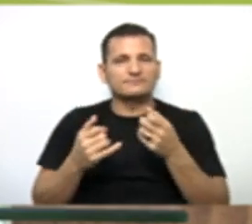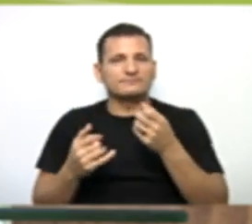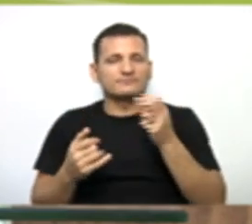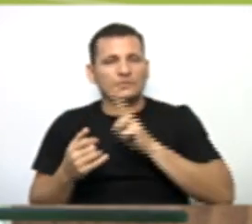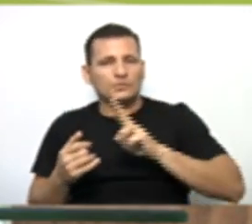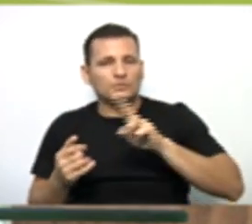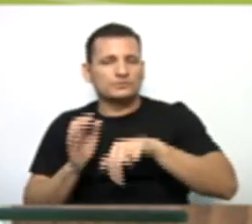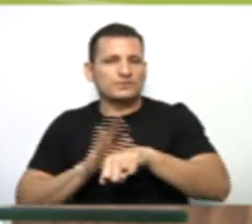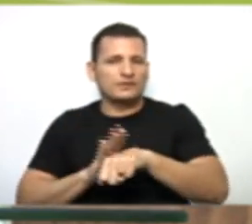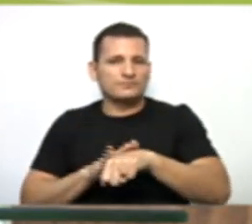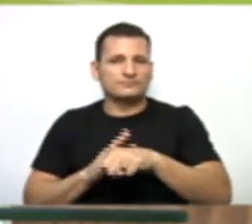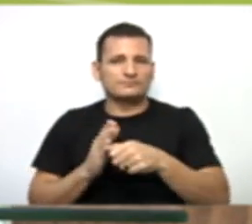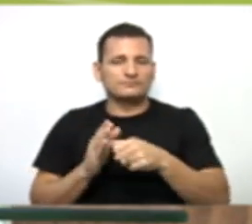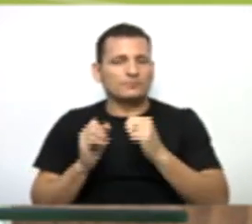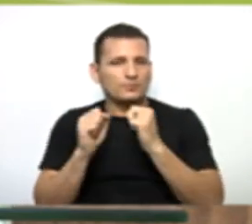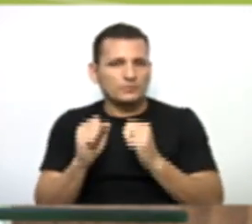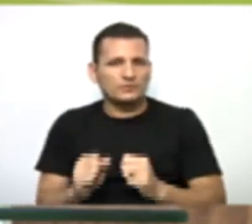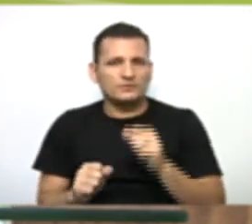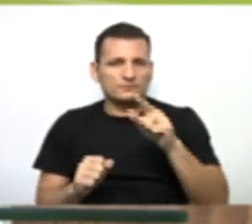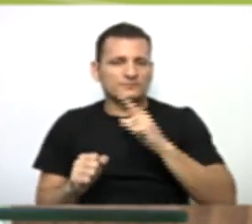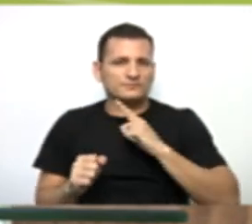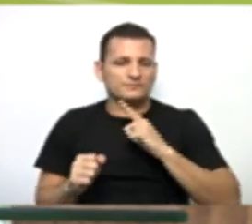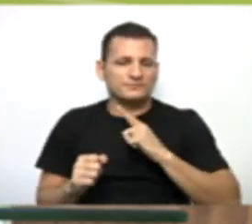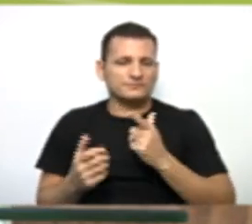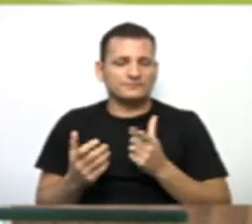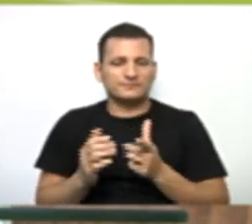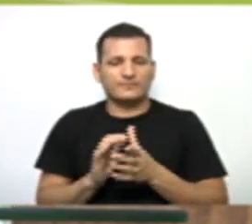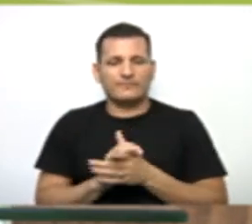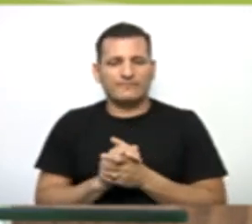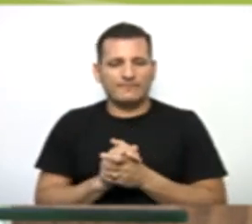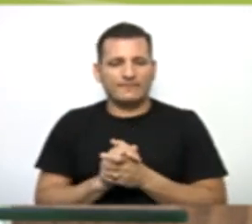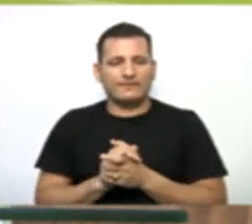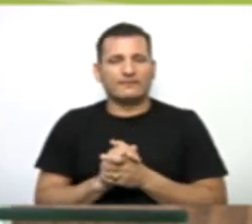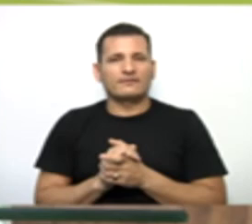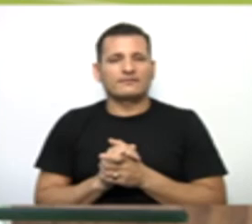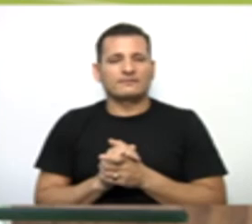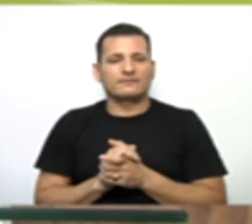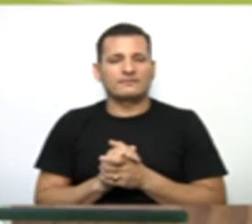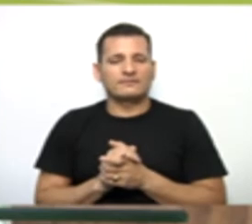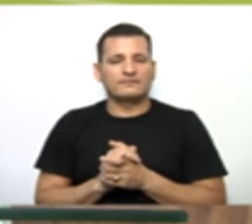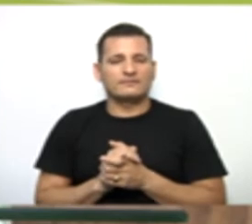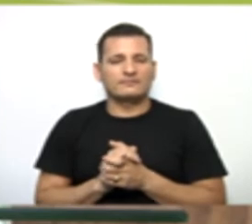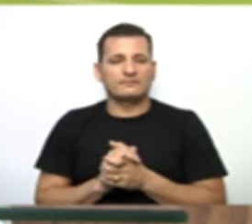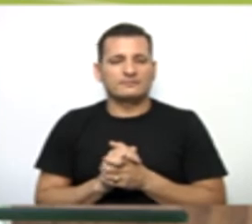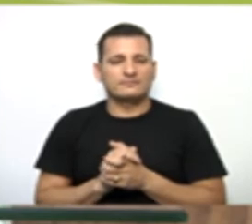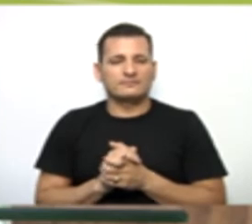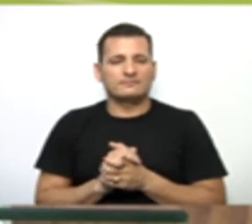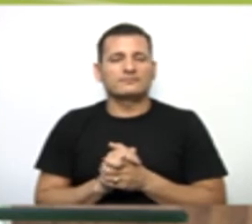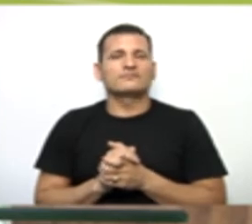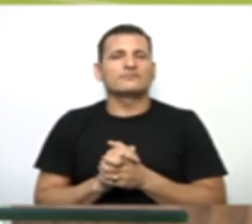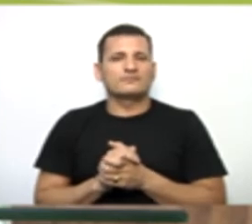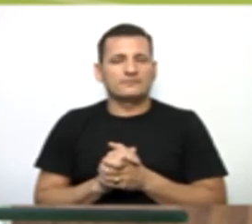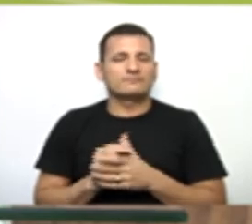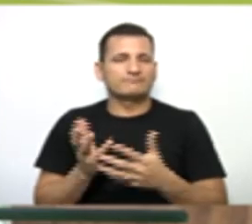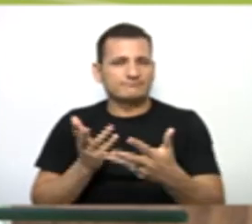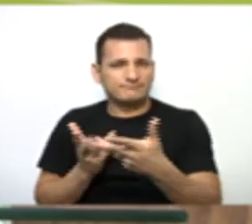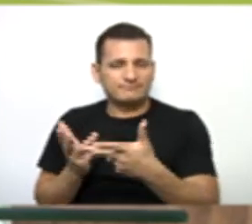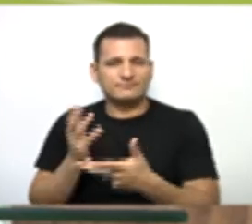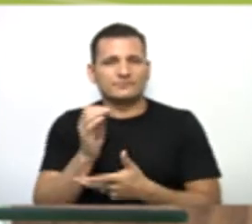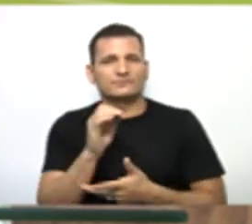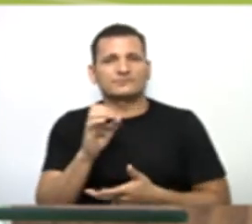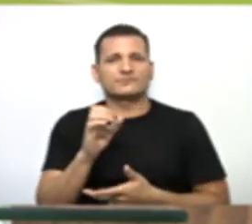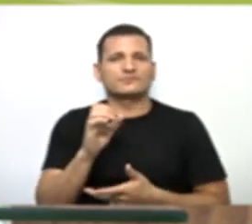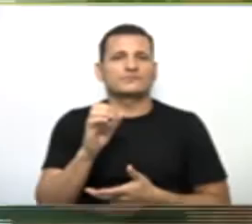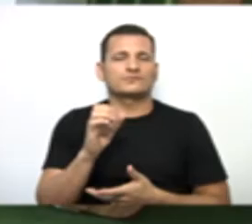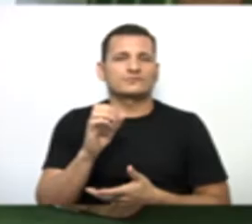do tempo, o poder que você tem, a assertividade, né? A coerção, não é,